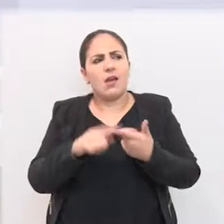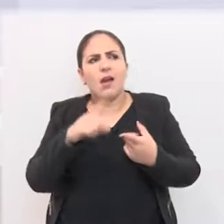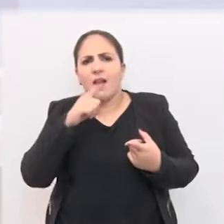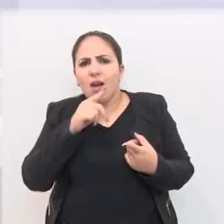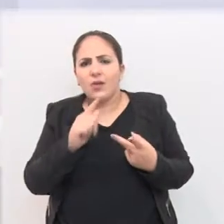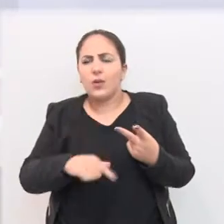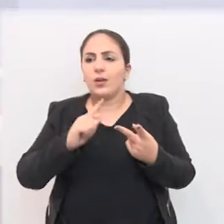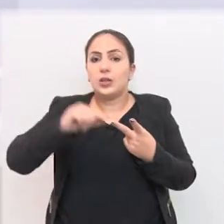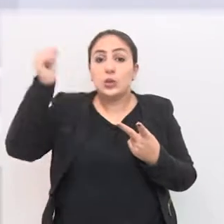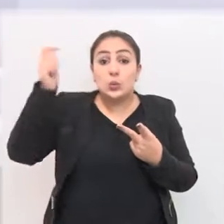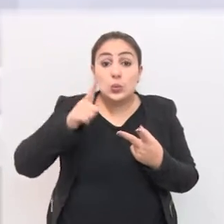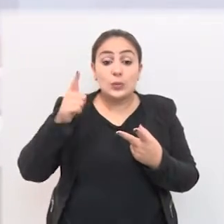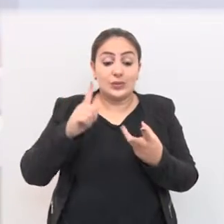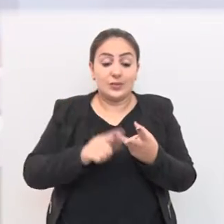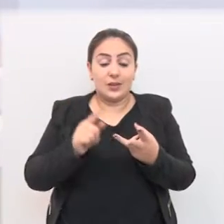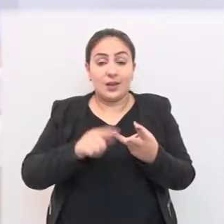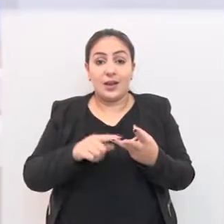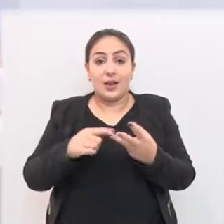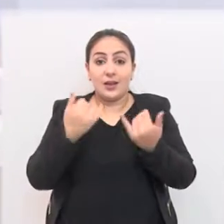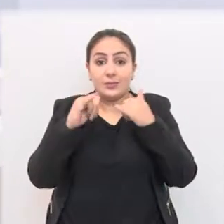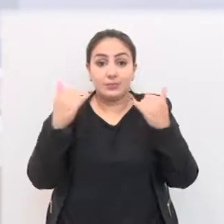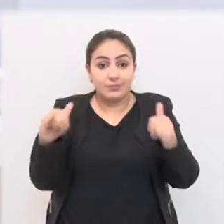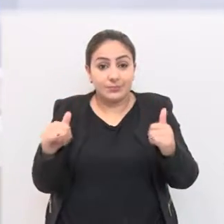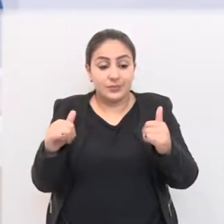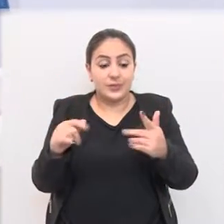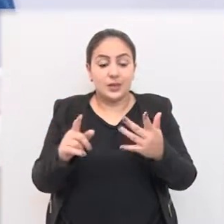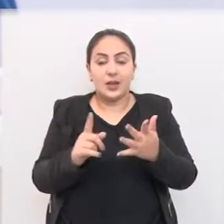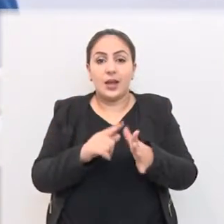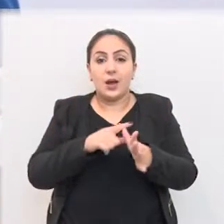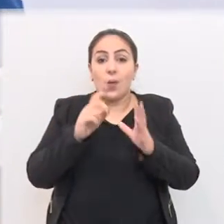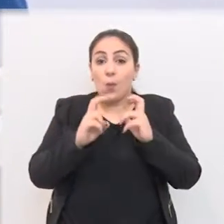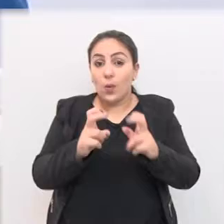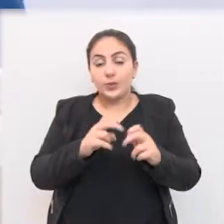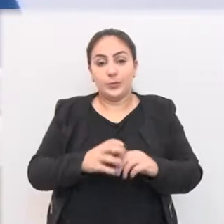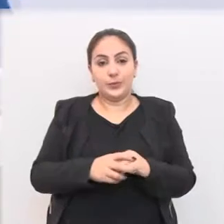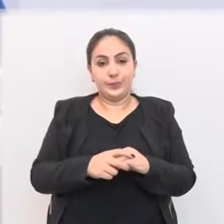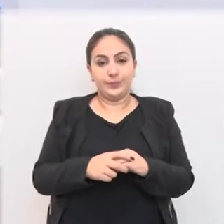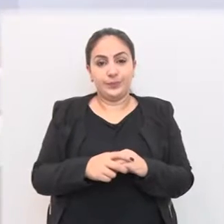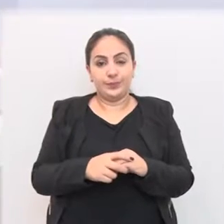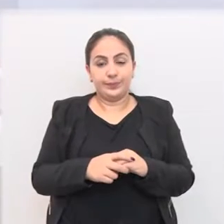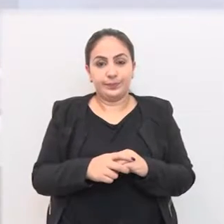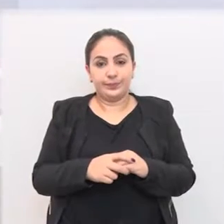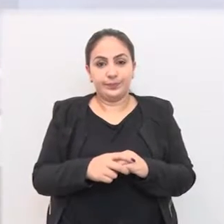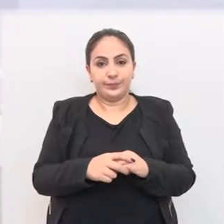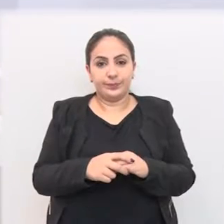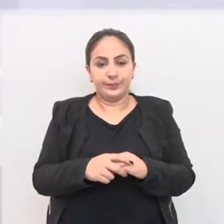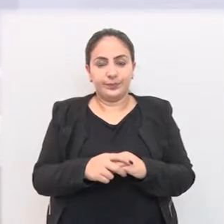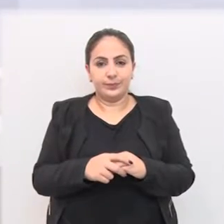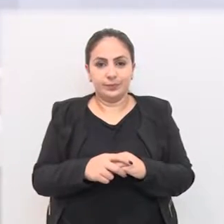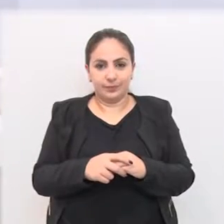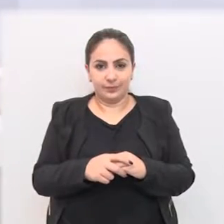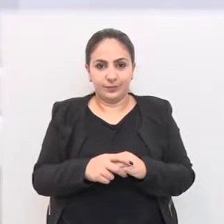era água, era luz, era rede elétrica, era linha de ônibus, era